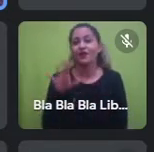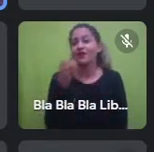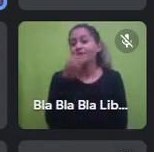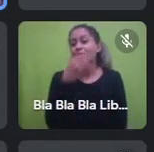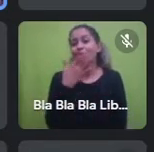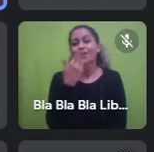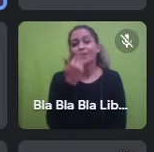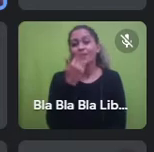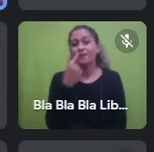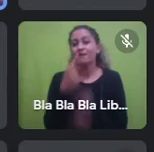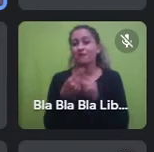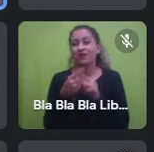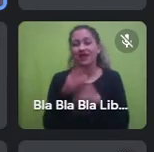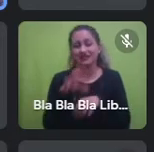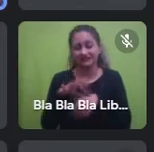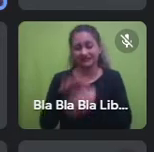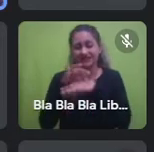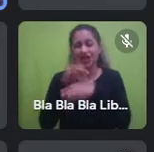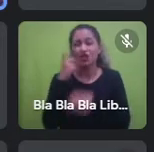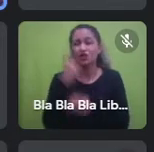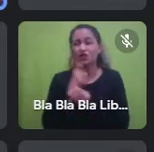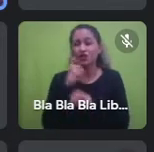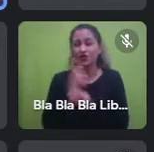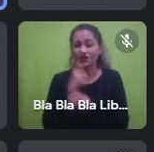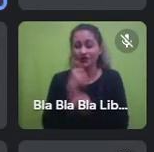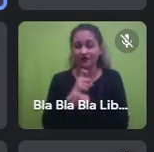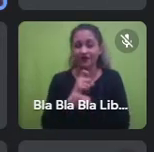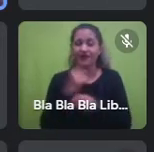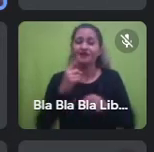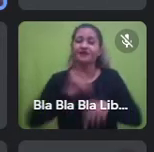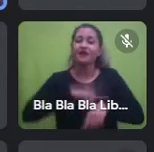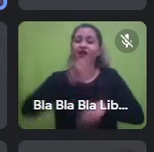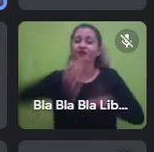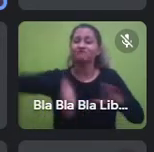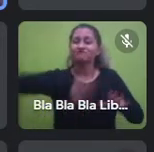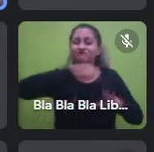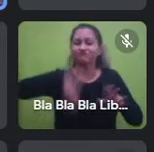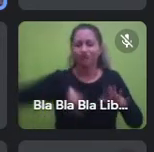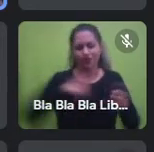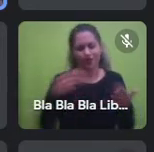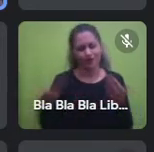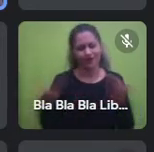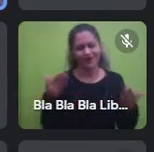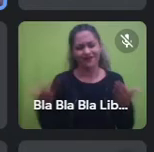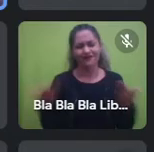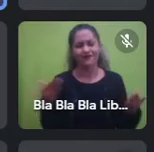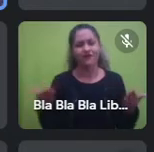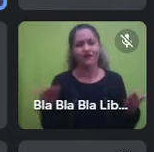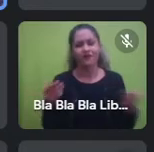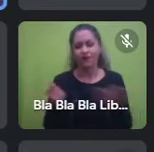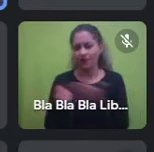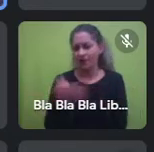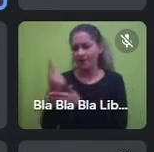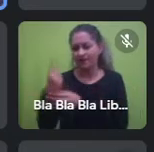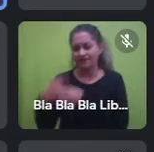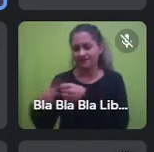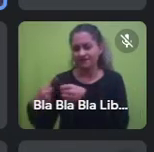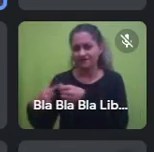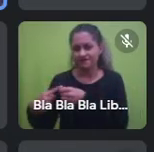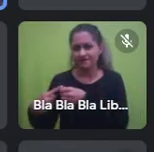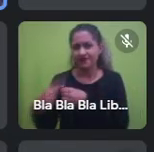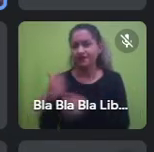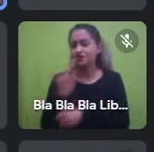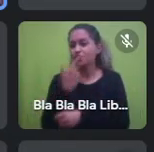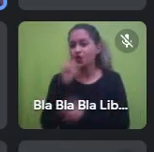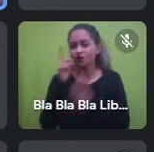ele ficava duro demais. Quando ia para a panela, eles comparavam o peixe comprado na cidade, que vinha de outro